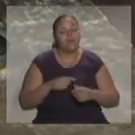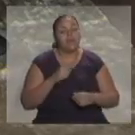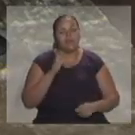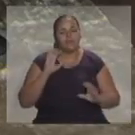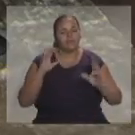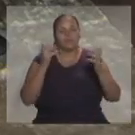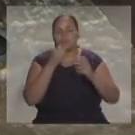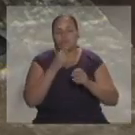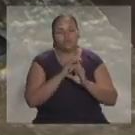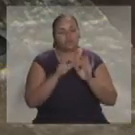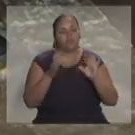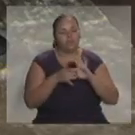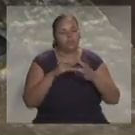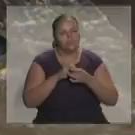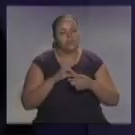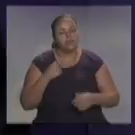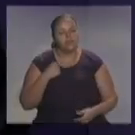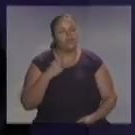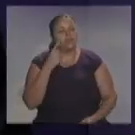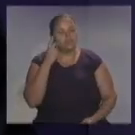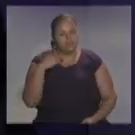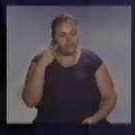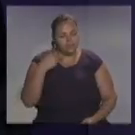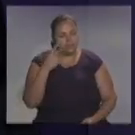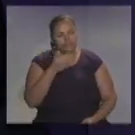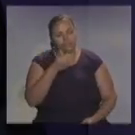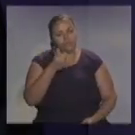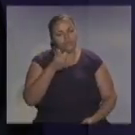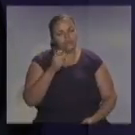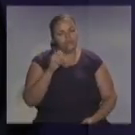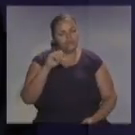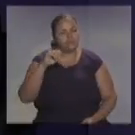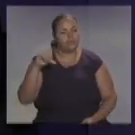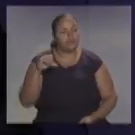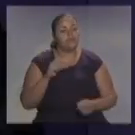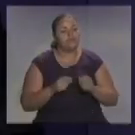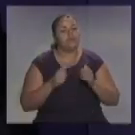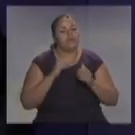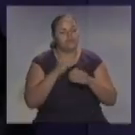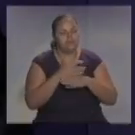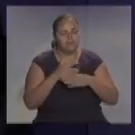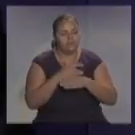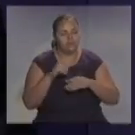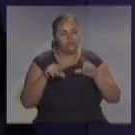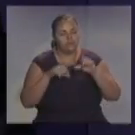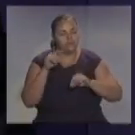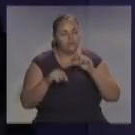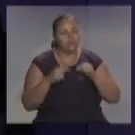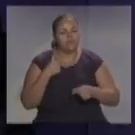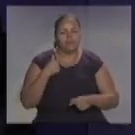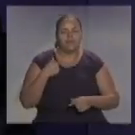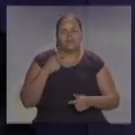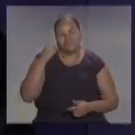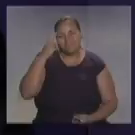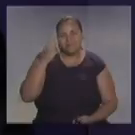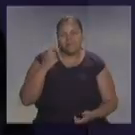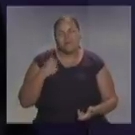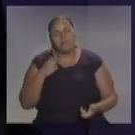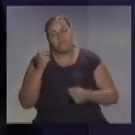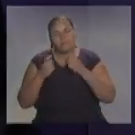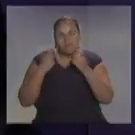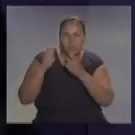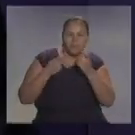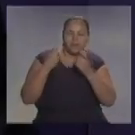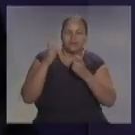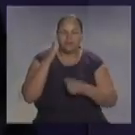um evento muito bem sucedido, né? Não, sem dúvida. Eu era vereador em 2009, quando a cidade foi escolhida, eu fiquei bastante reticente,